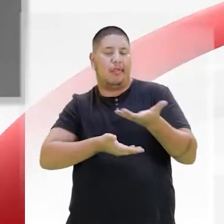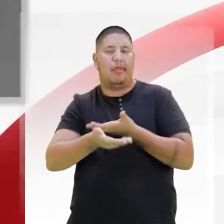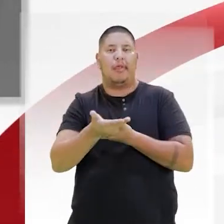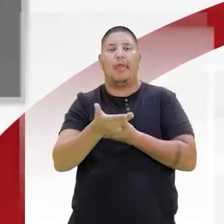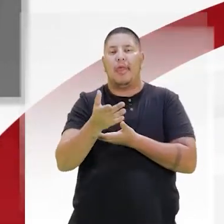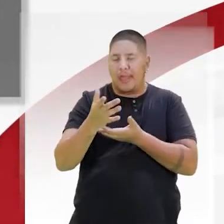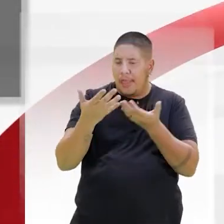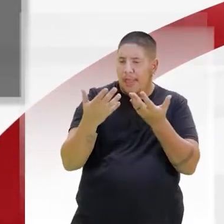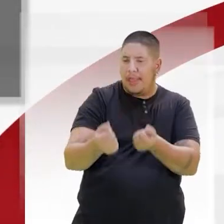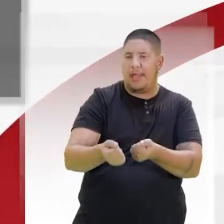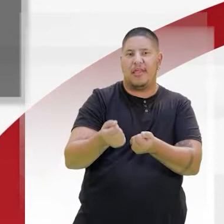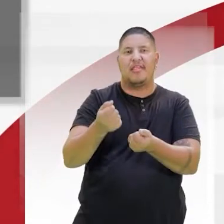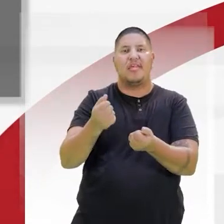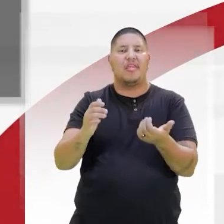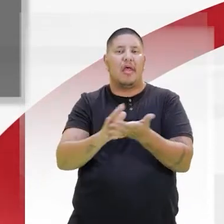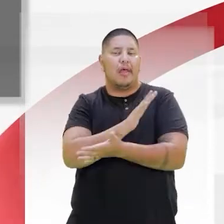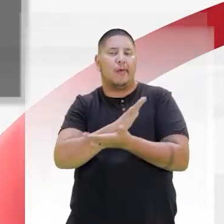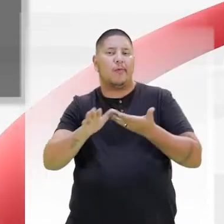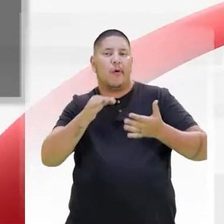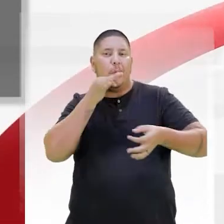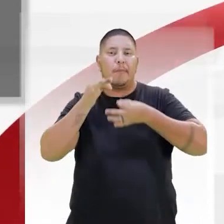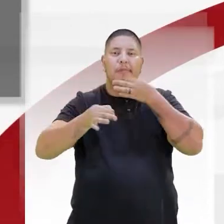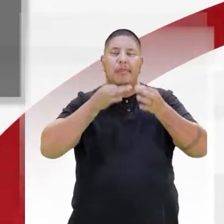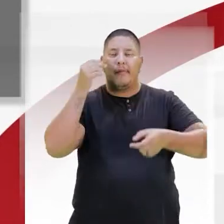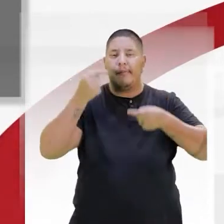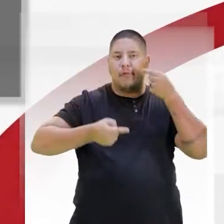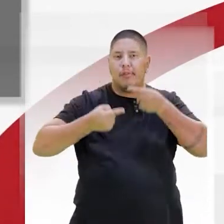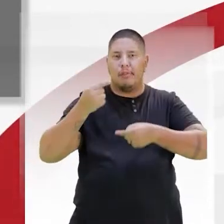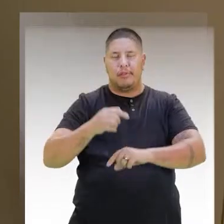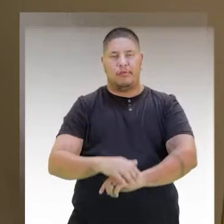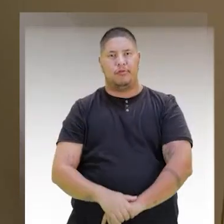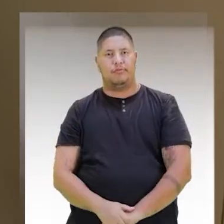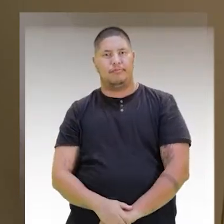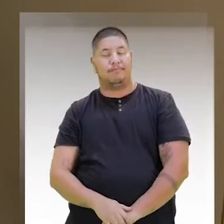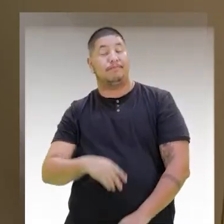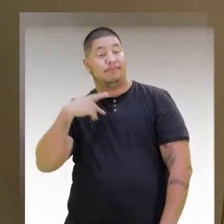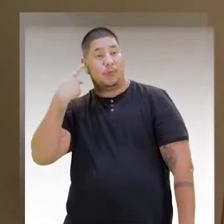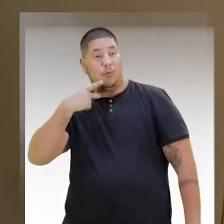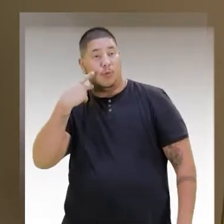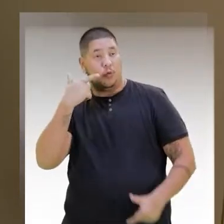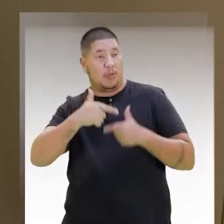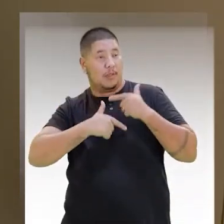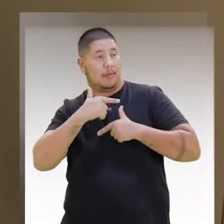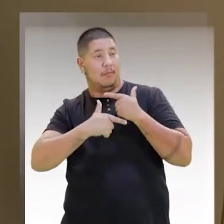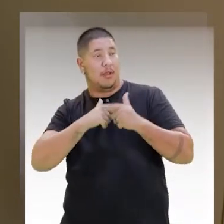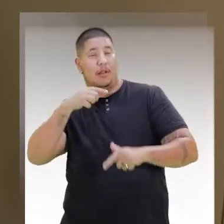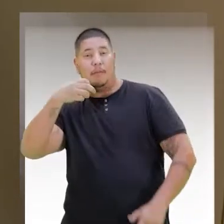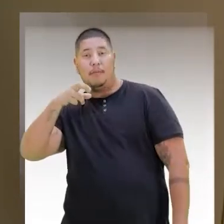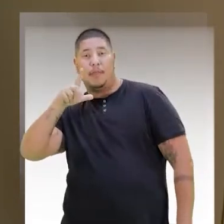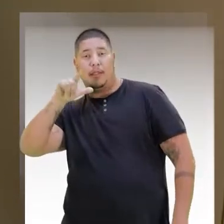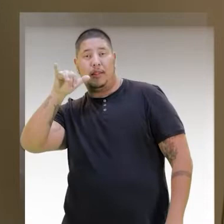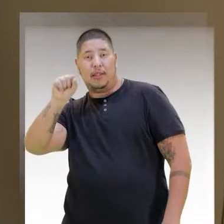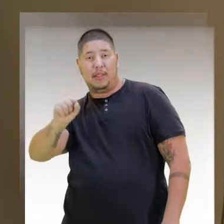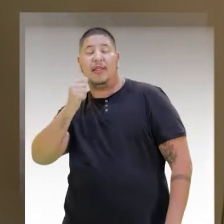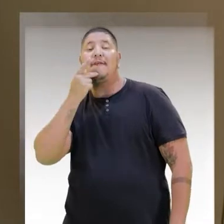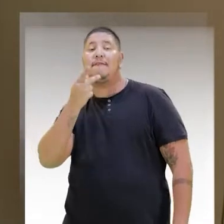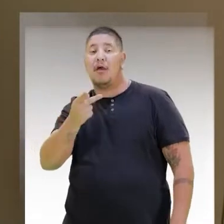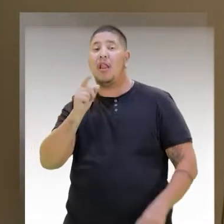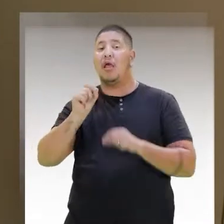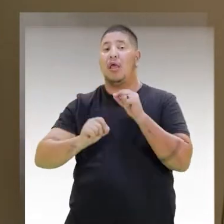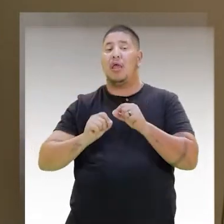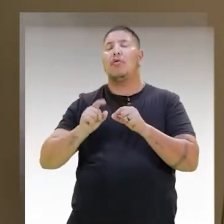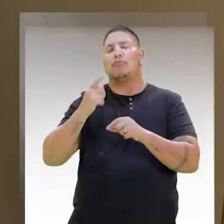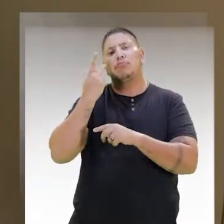adotarem determinadas opiniões políticas. A procuradora do Trabalho, Melissa Carvalho, reforça: é comum as